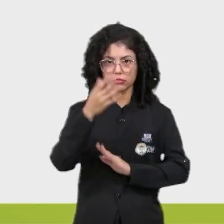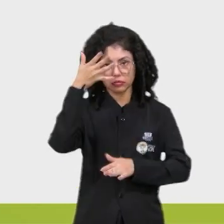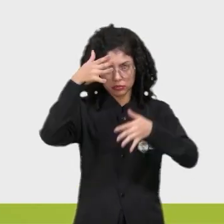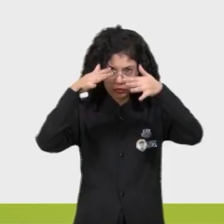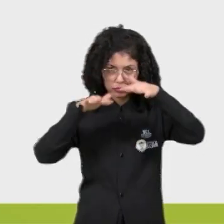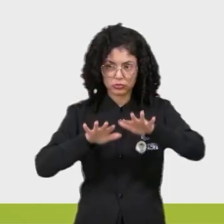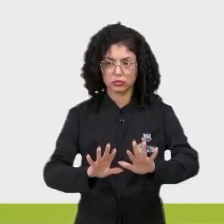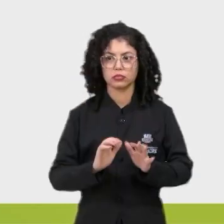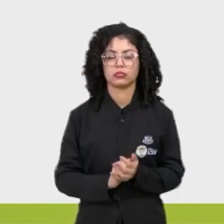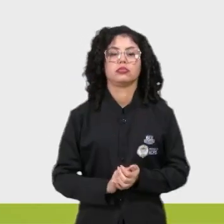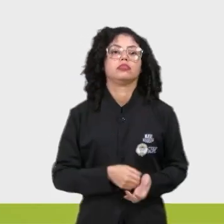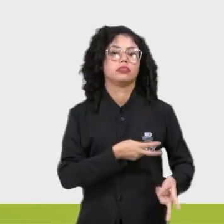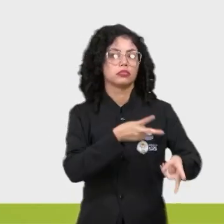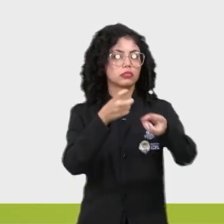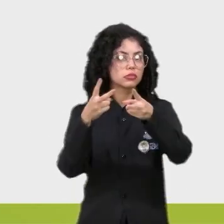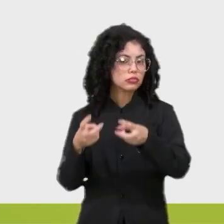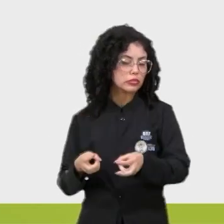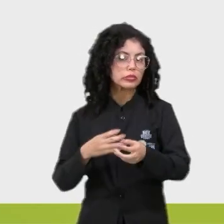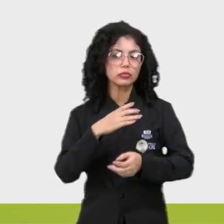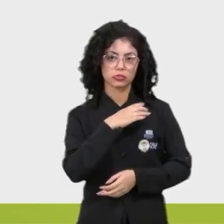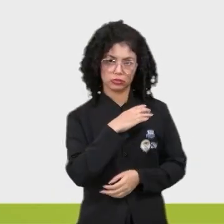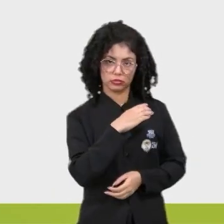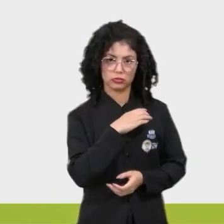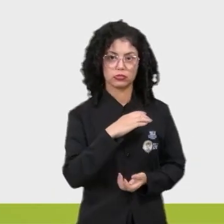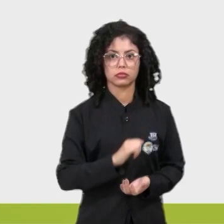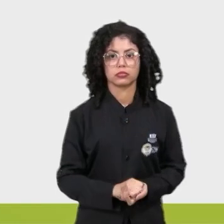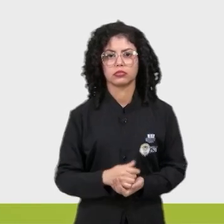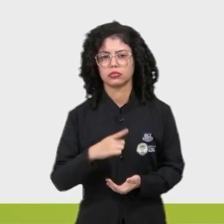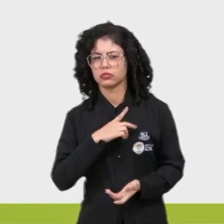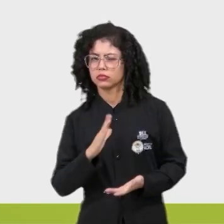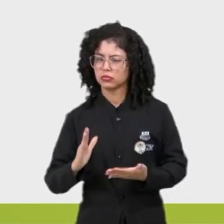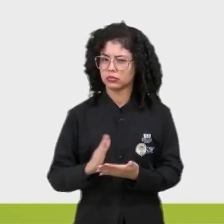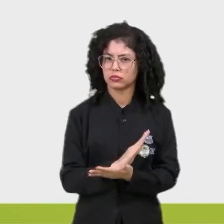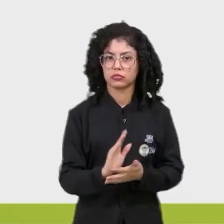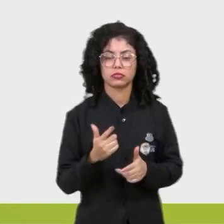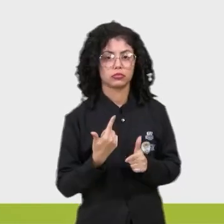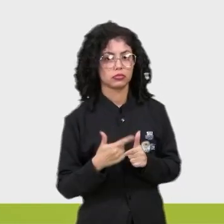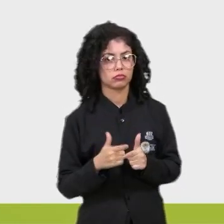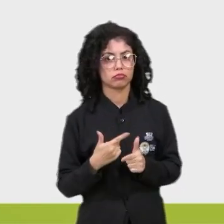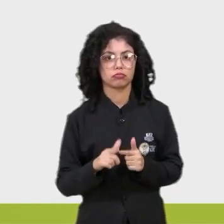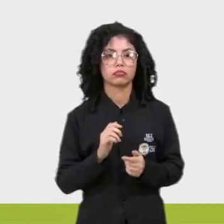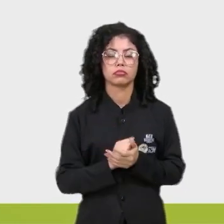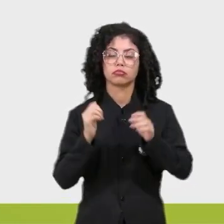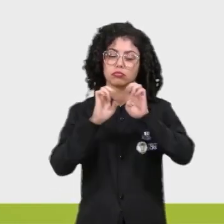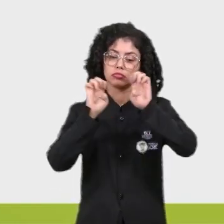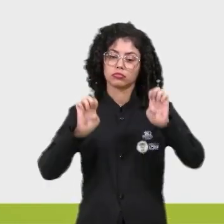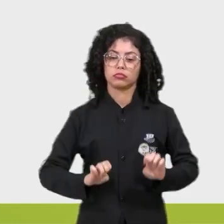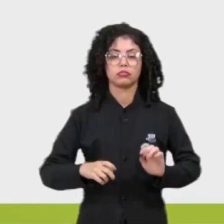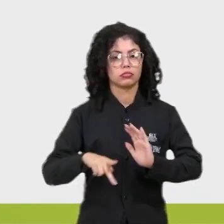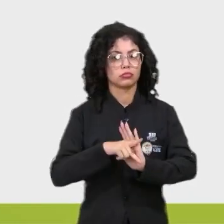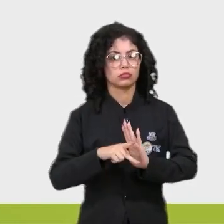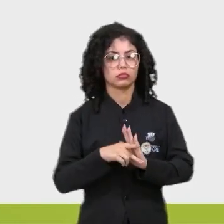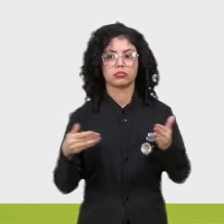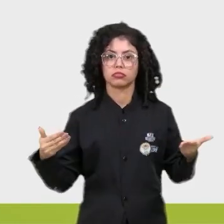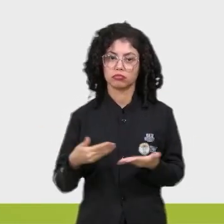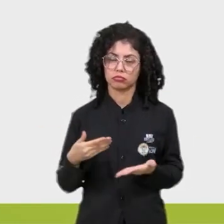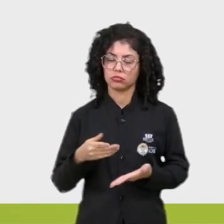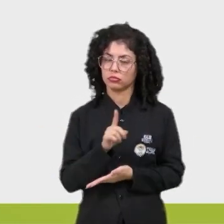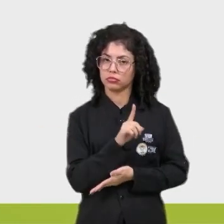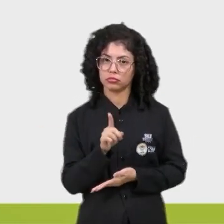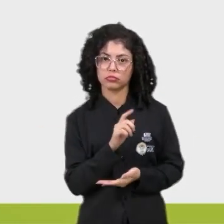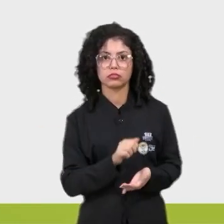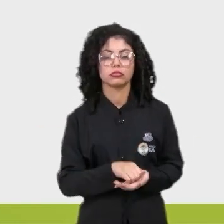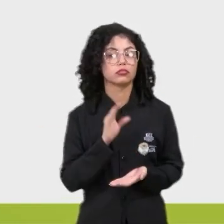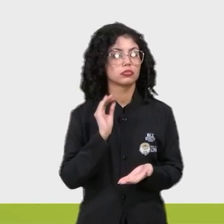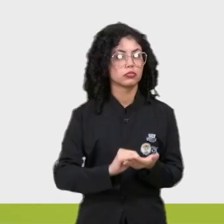naturais. Percebam que as cidades, elas têm alguns problemas na sua infraestrutura que não é da atualidade. É